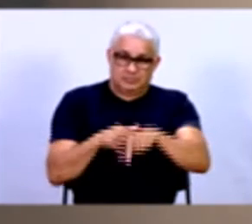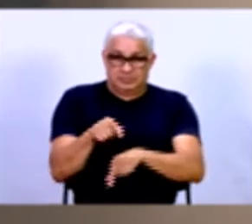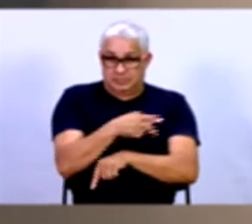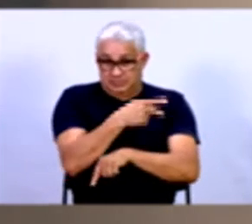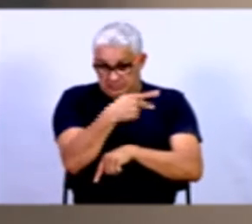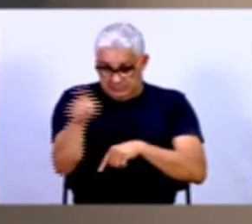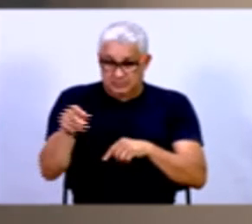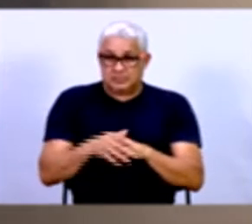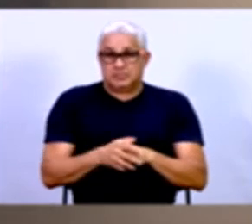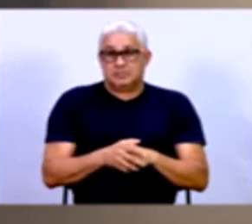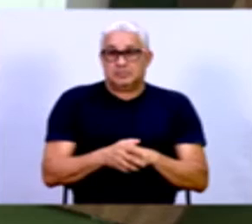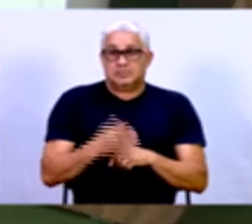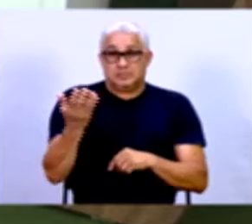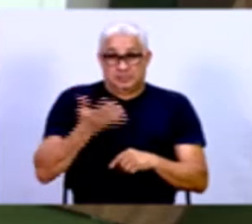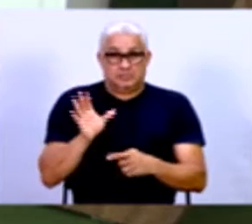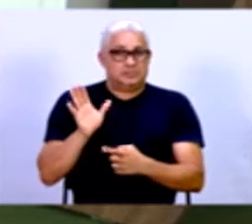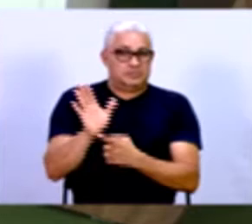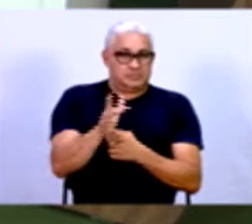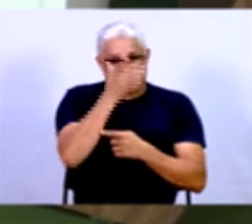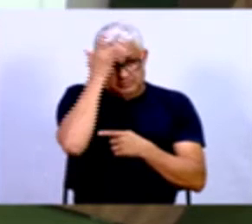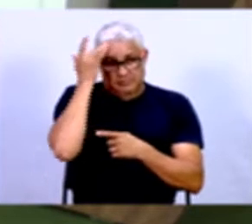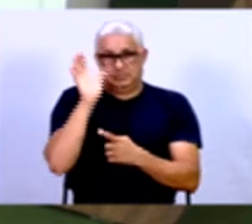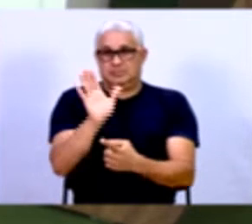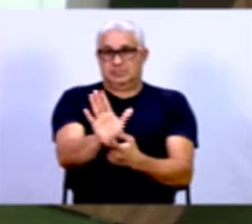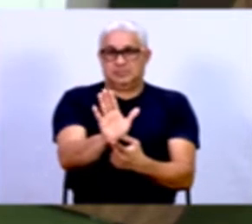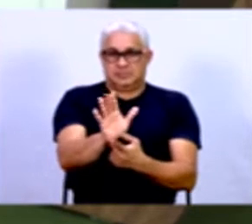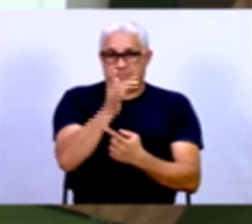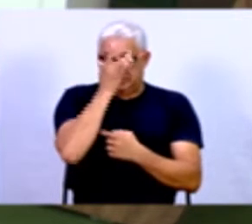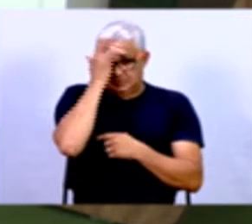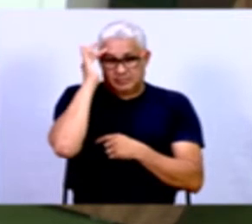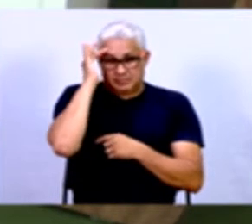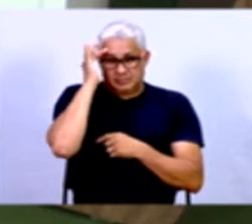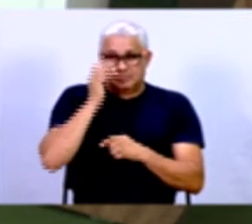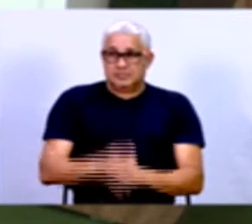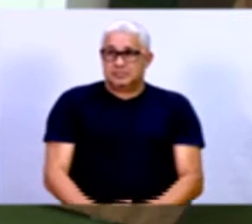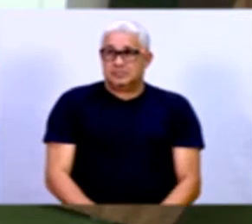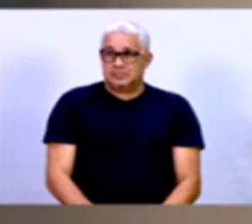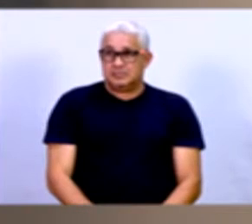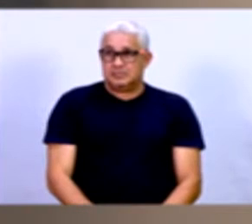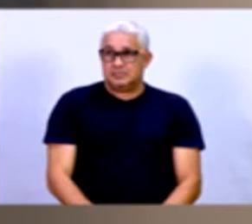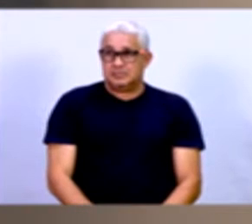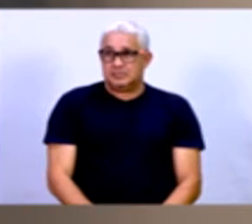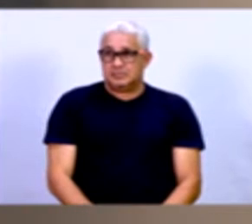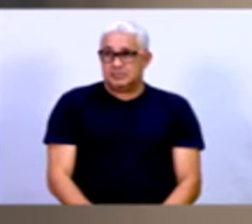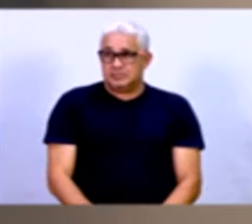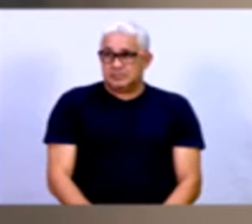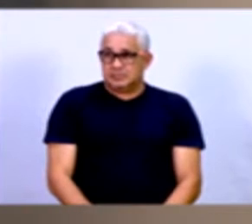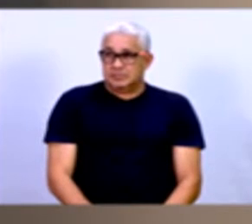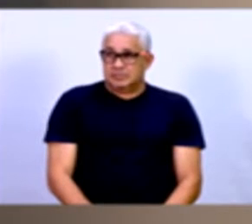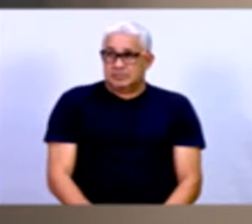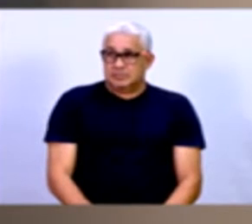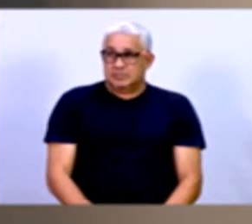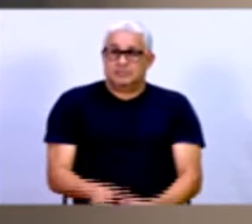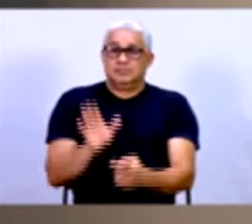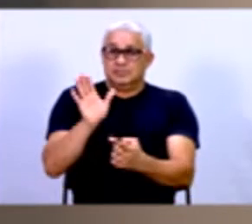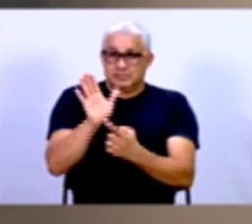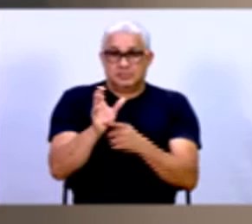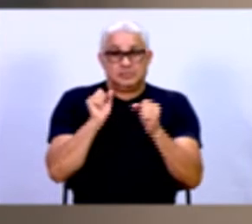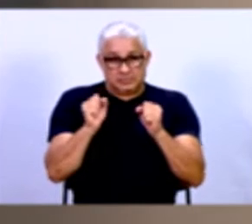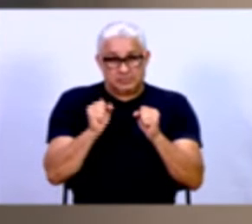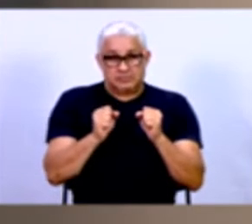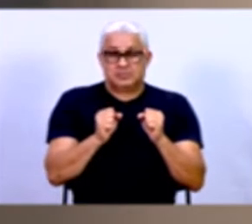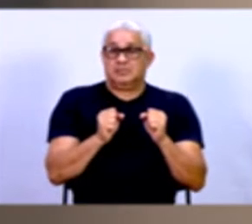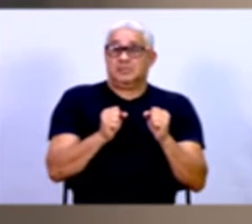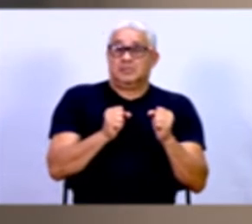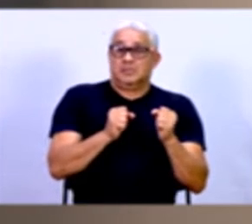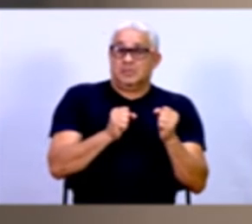vocês vão querer apresentar para alguém, né? Então vai ter aquele meio de apresentação que pode ser com